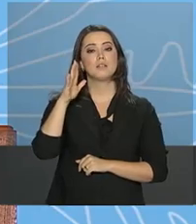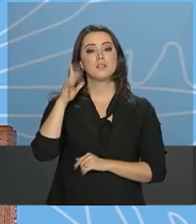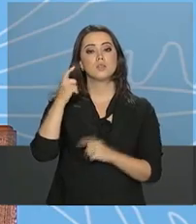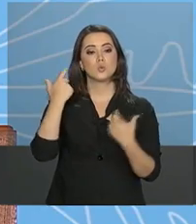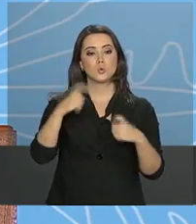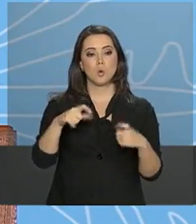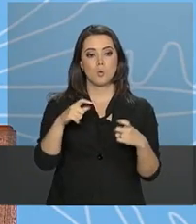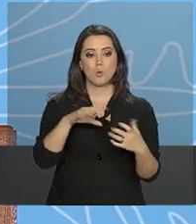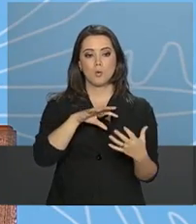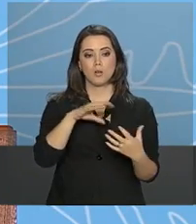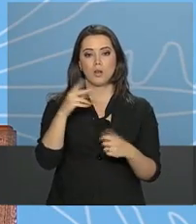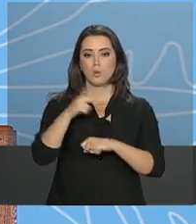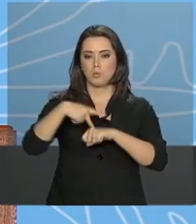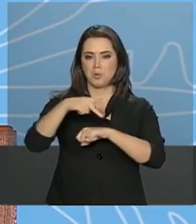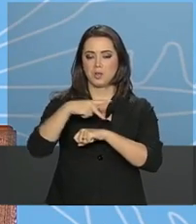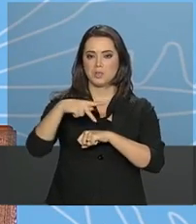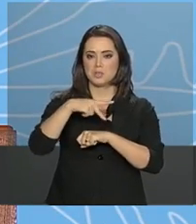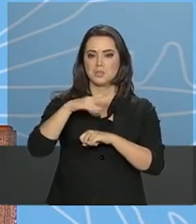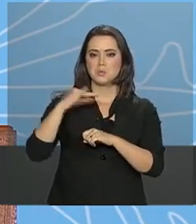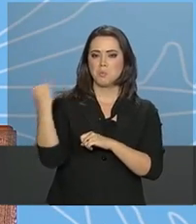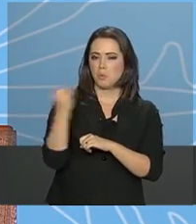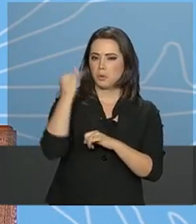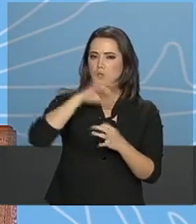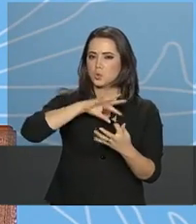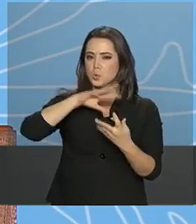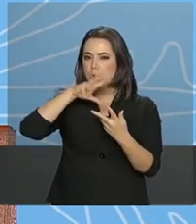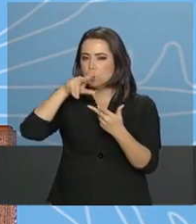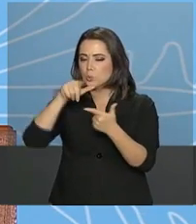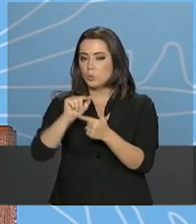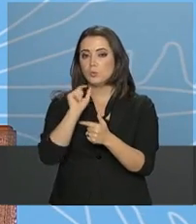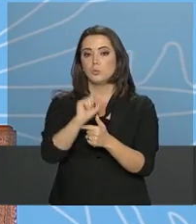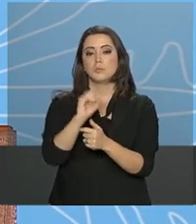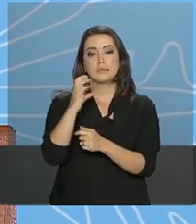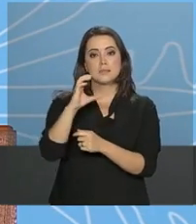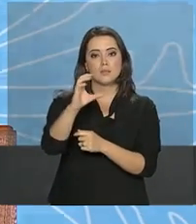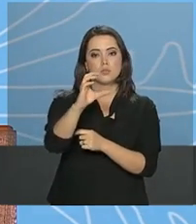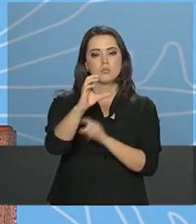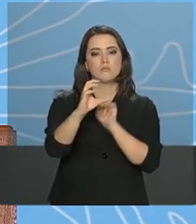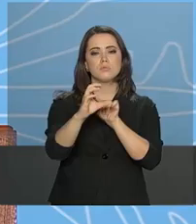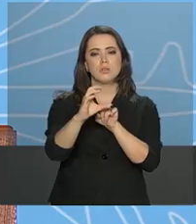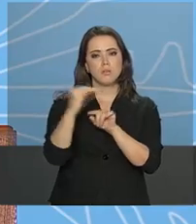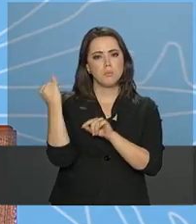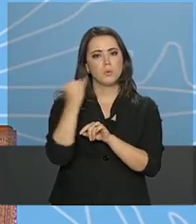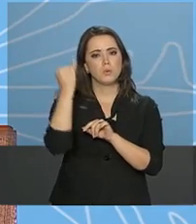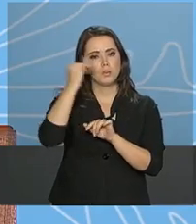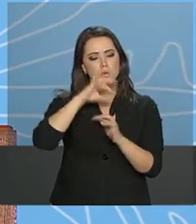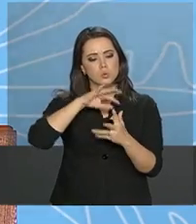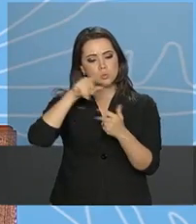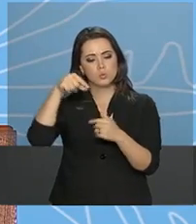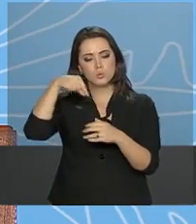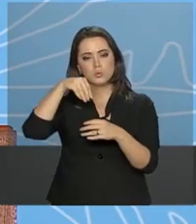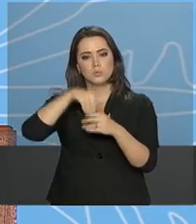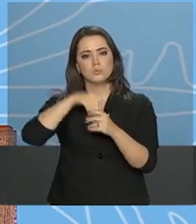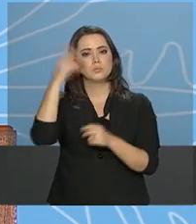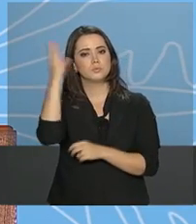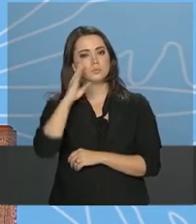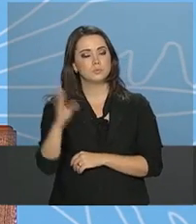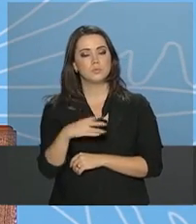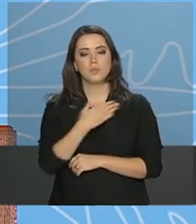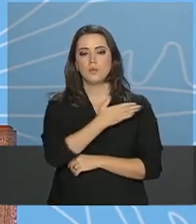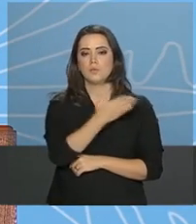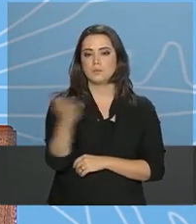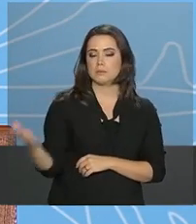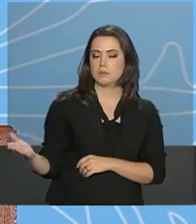potência científica. As senhoras e os senhores sabem melhor do que ninguém.